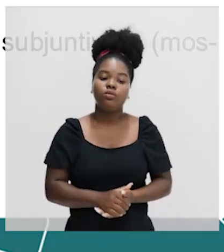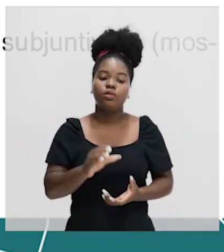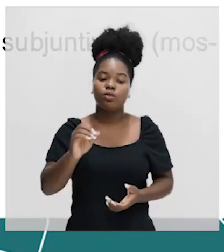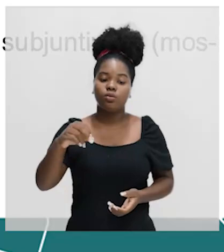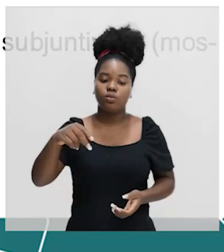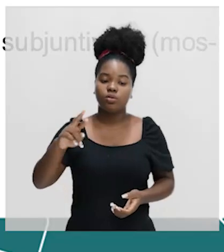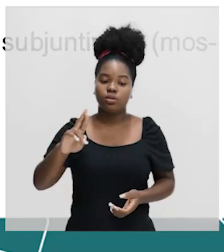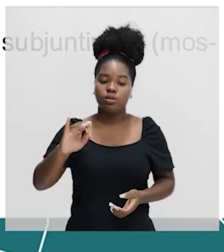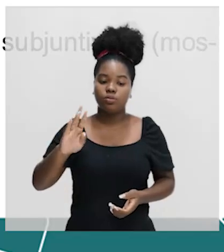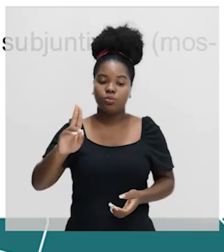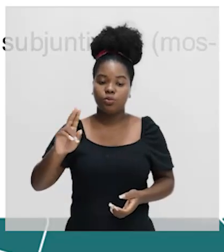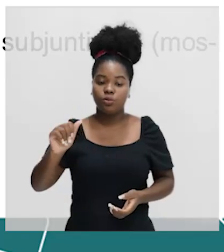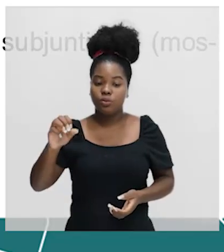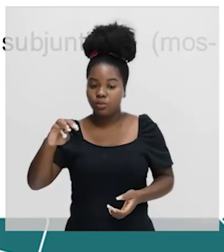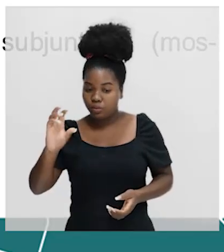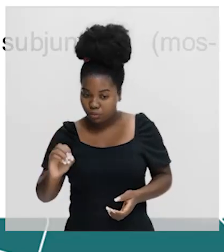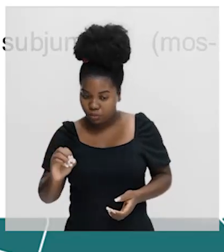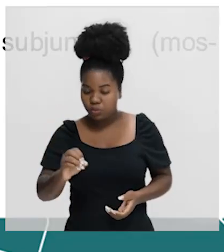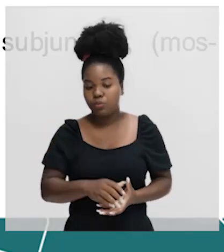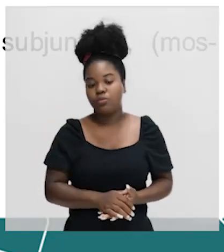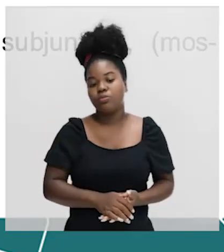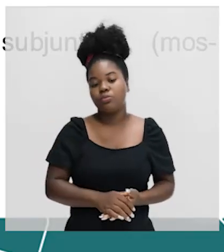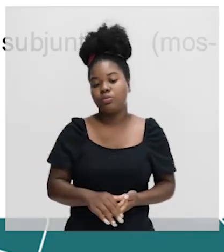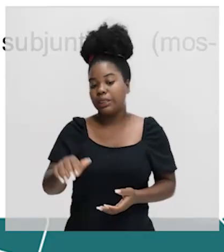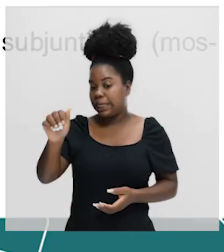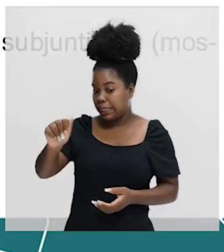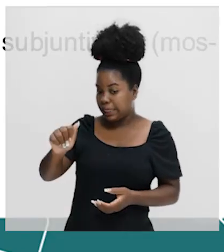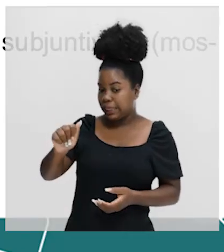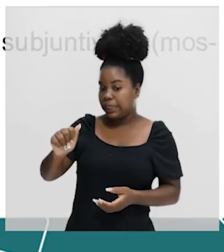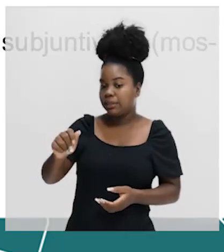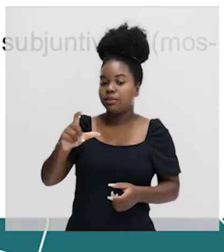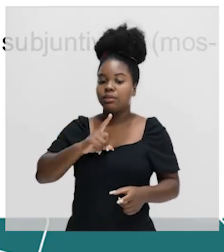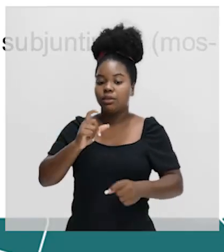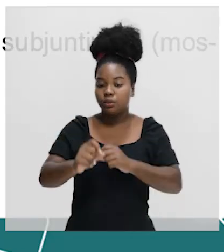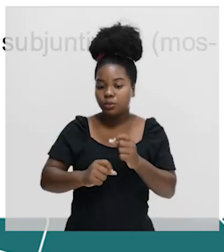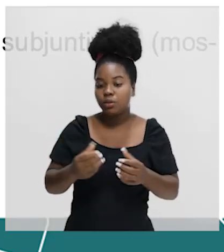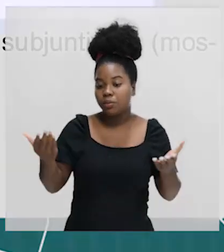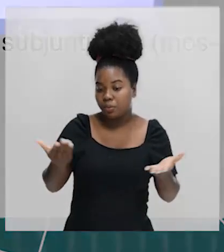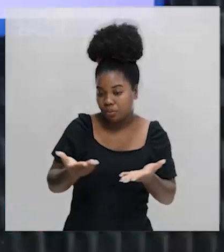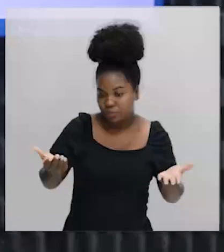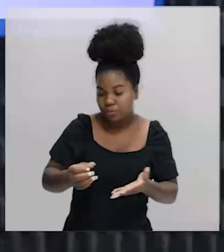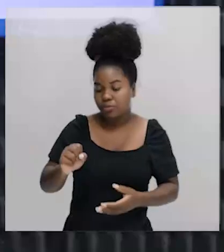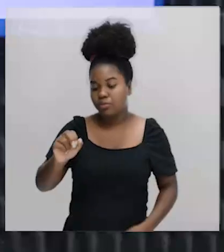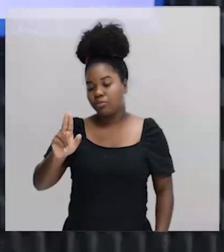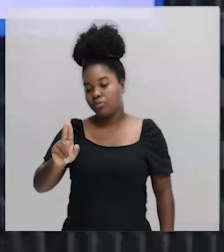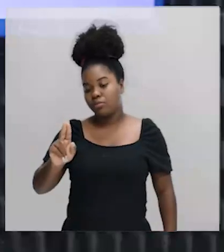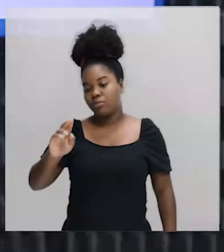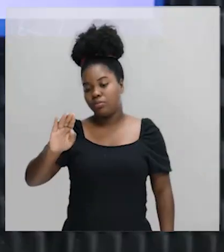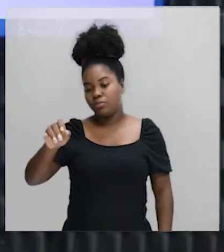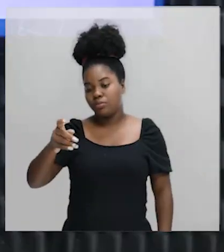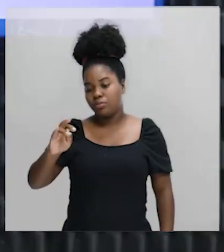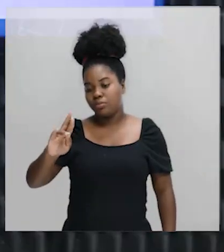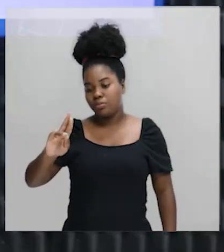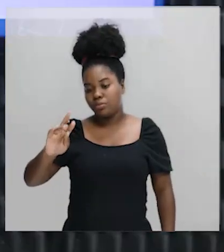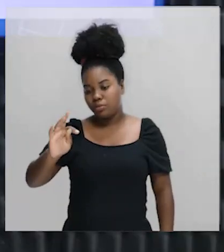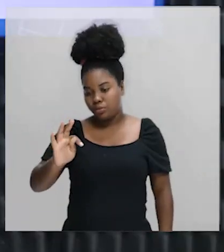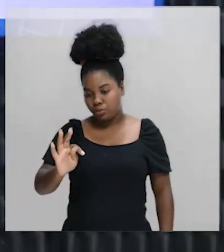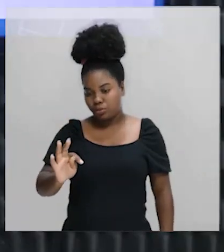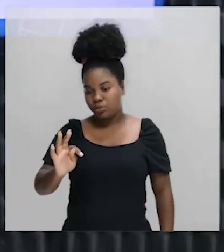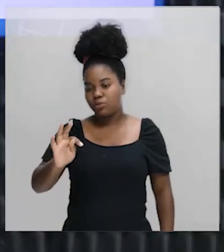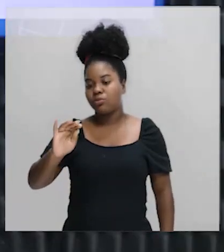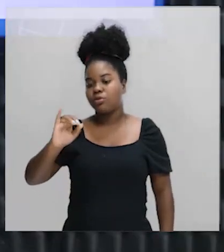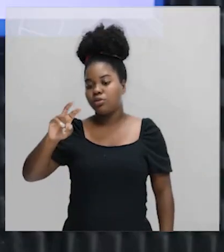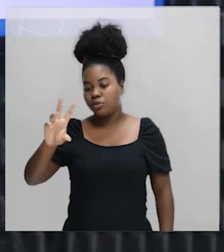Contribuamos, a desinência a, desinência de modo presente do modo subjuntivo, né? Que eu contribua, que